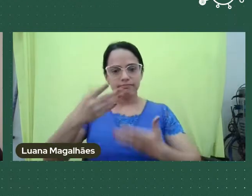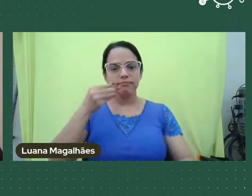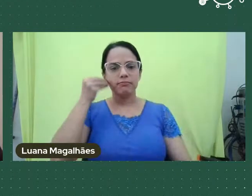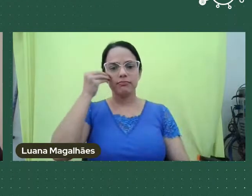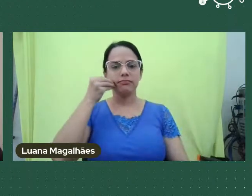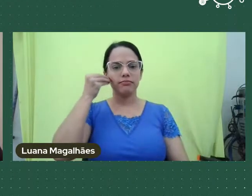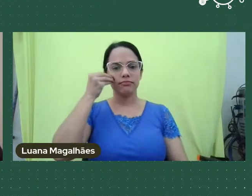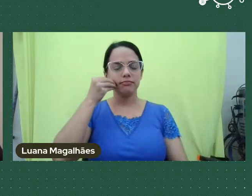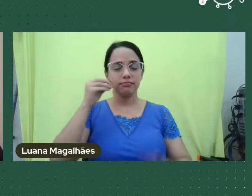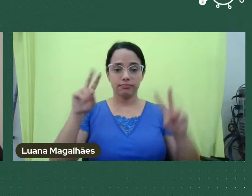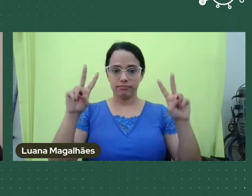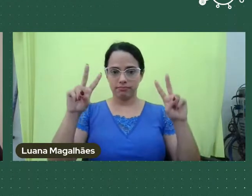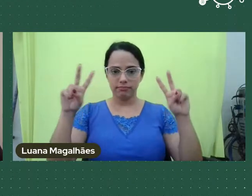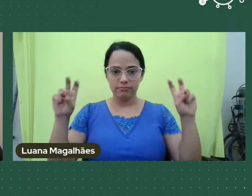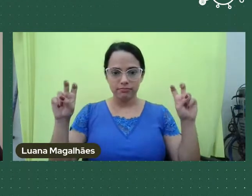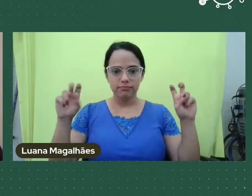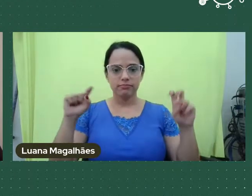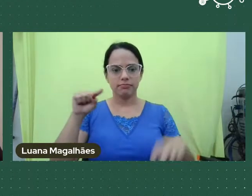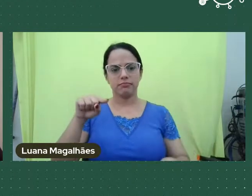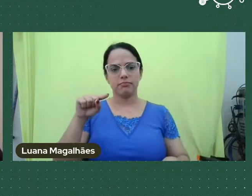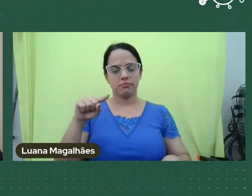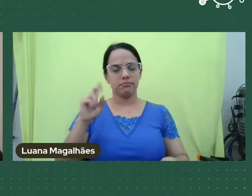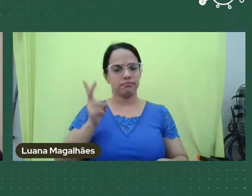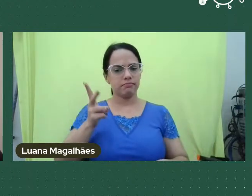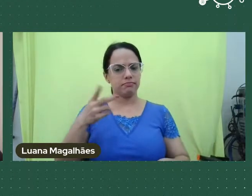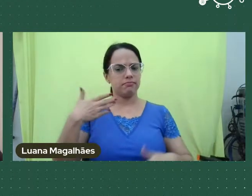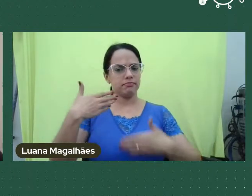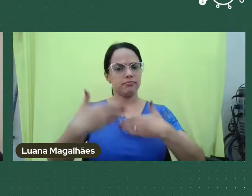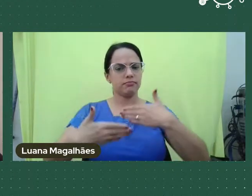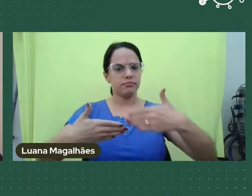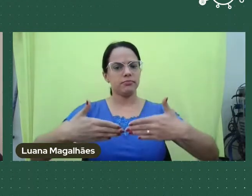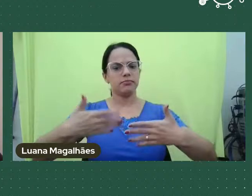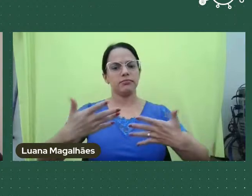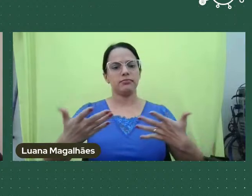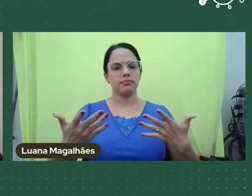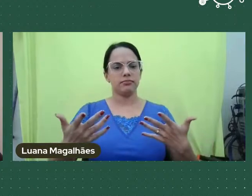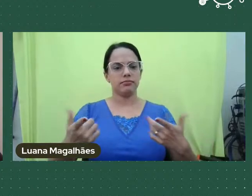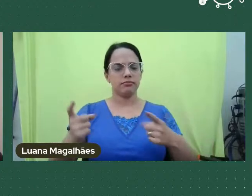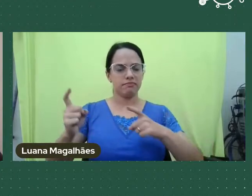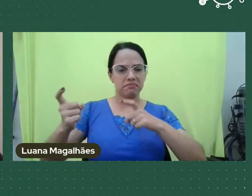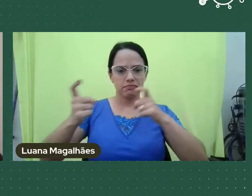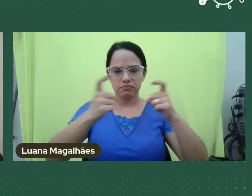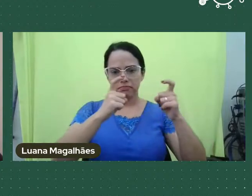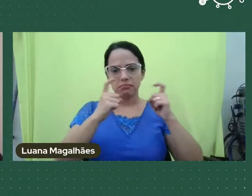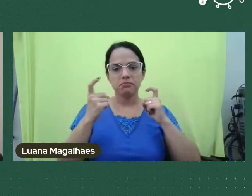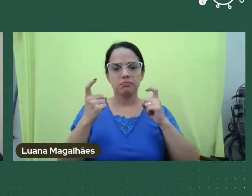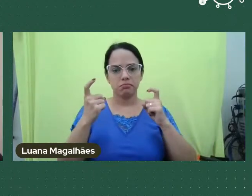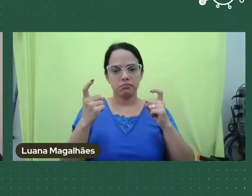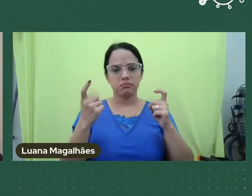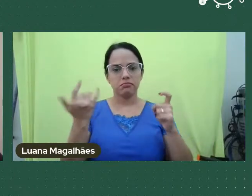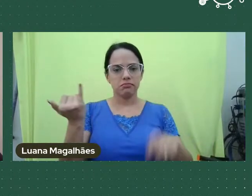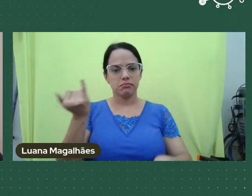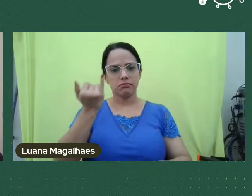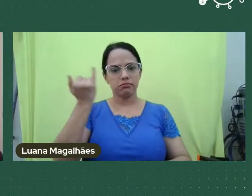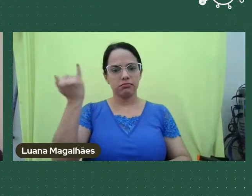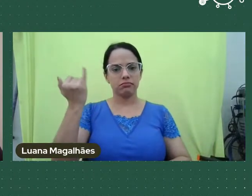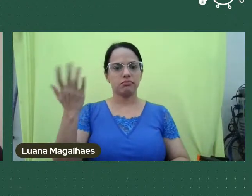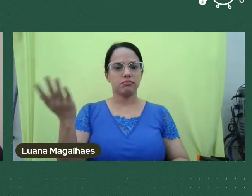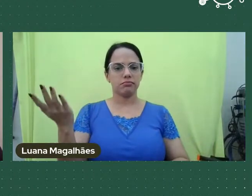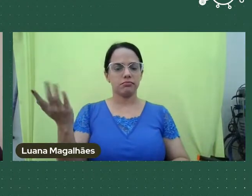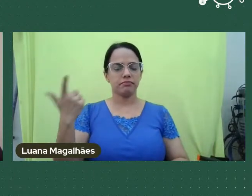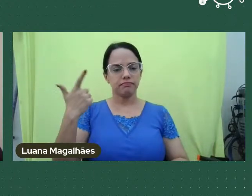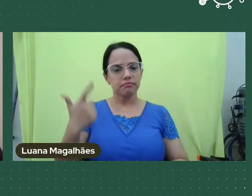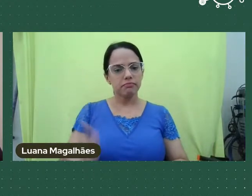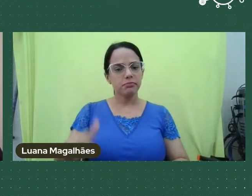uma temática que está cada vez mais em voga e sendo mais e